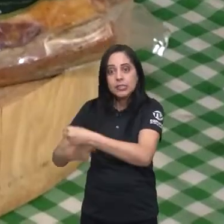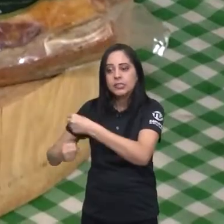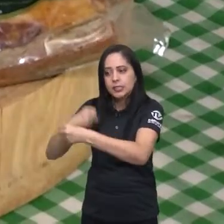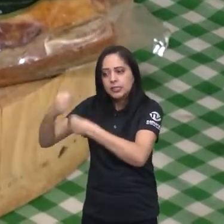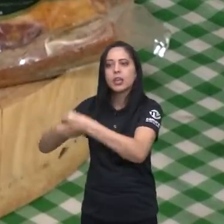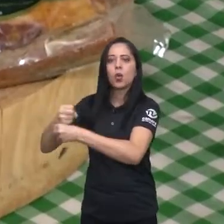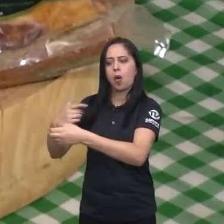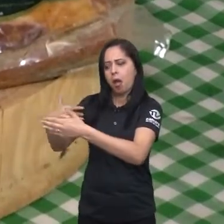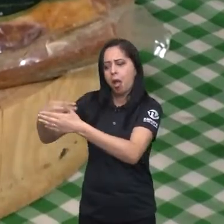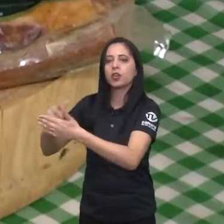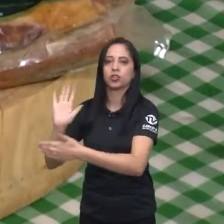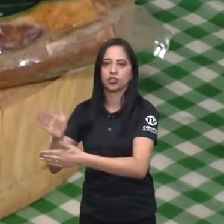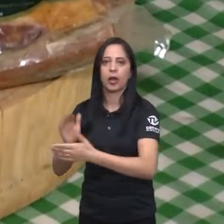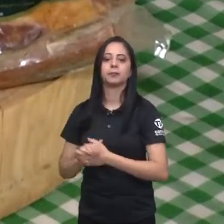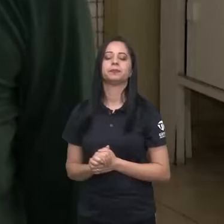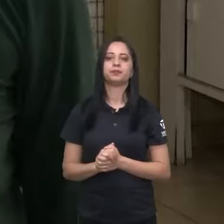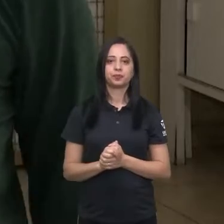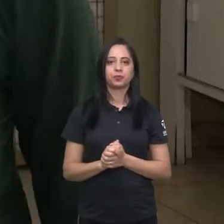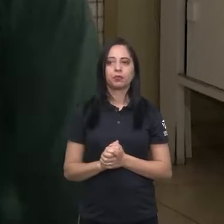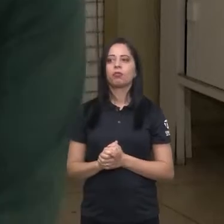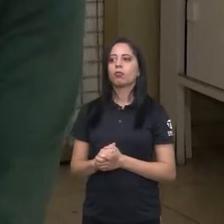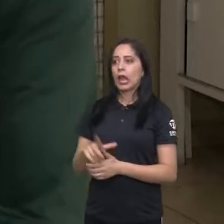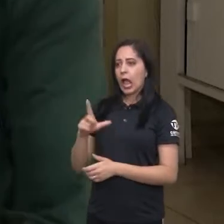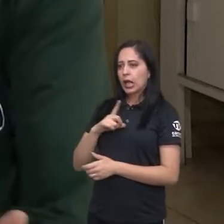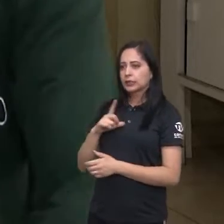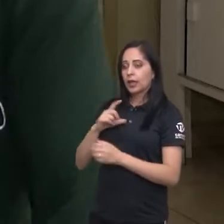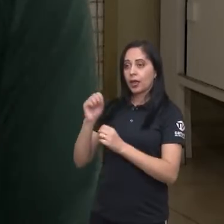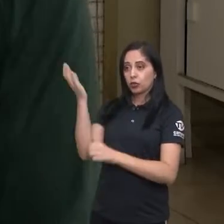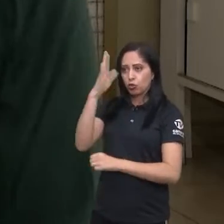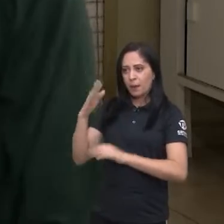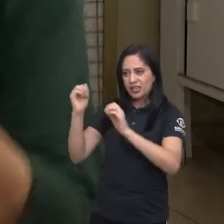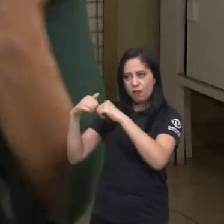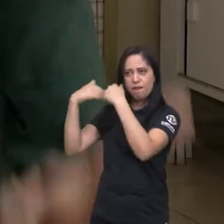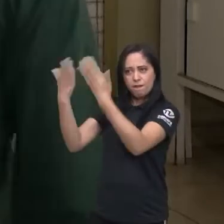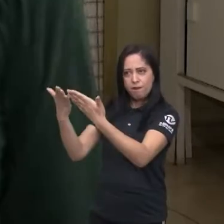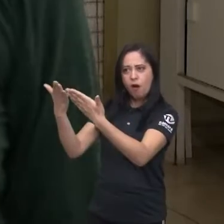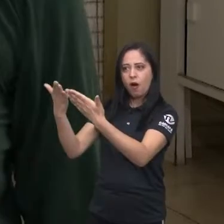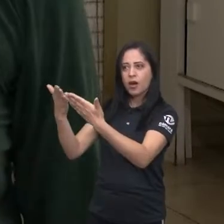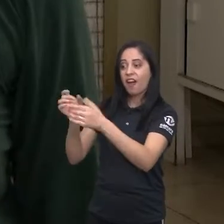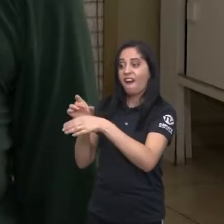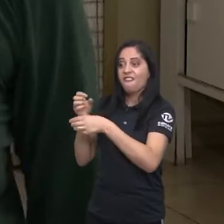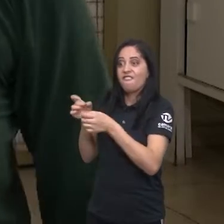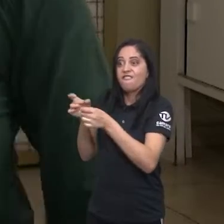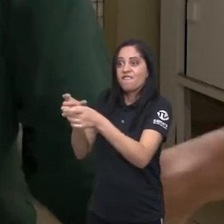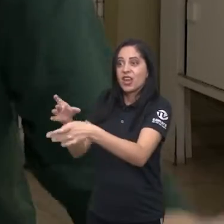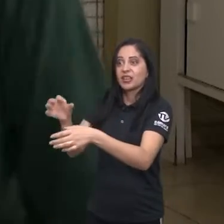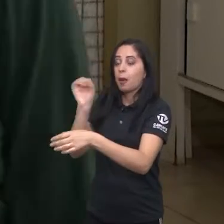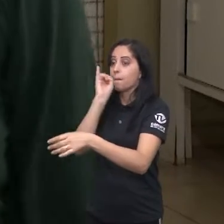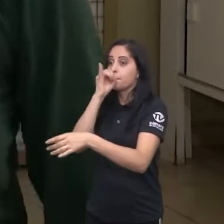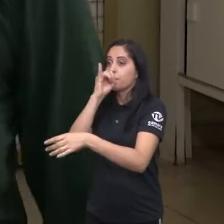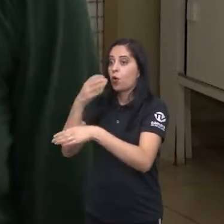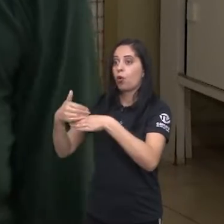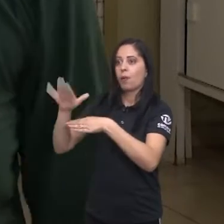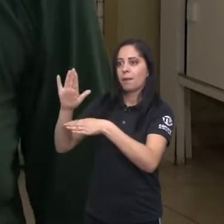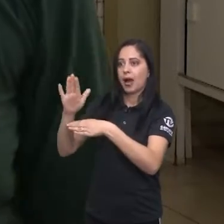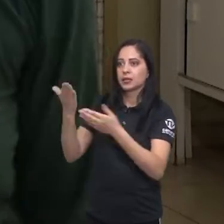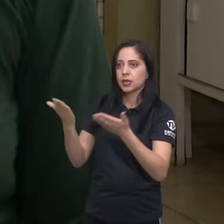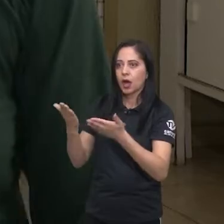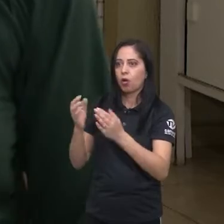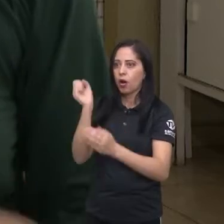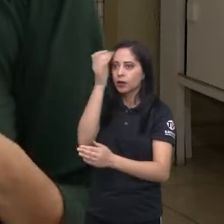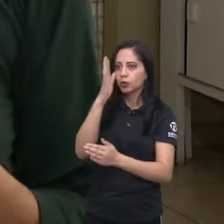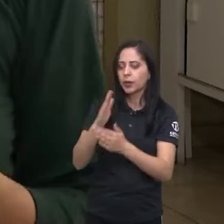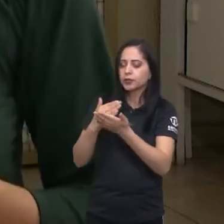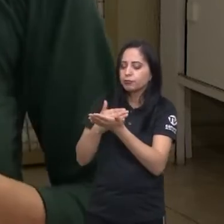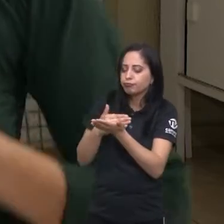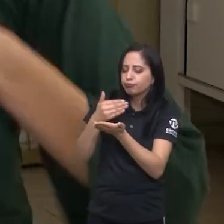cortes especiais de carne de porco. A gente tem um mercado. Fora, as pessoas já valorizavam o suíno. Aqui no Brasil ainda não era valorizado. E agora,